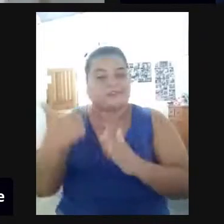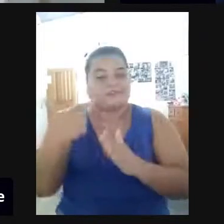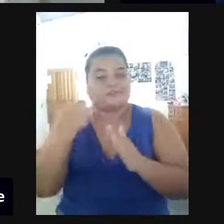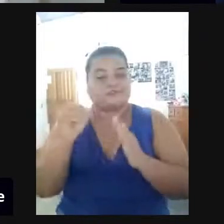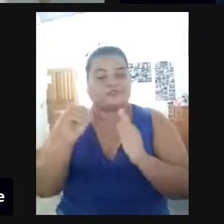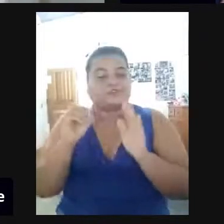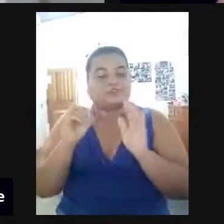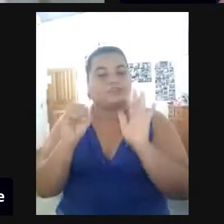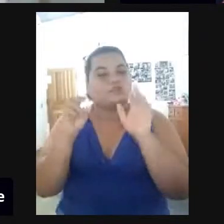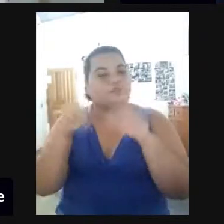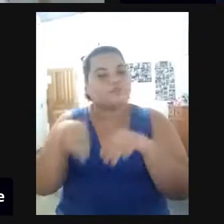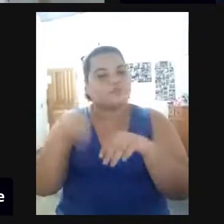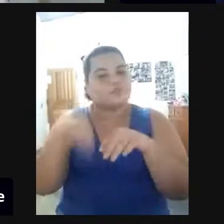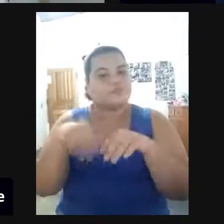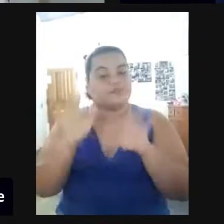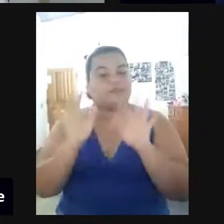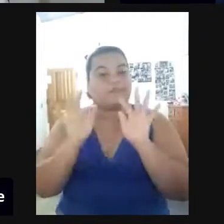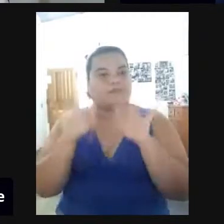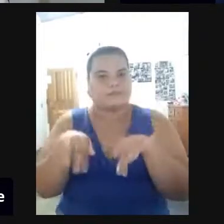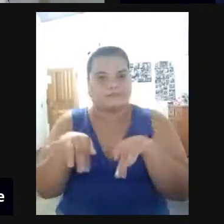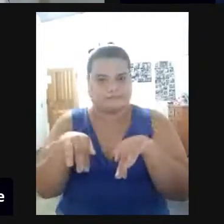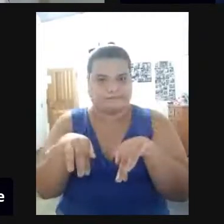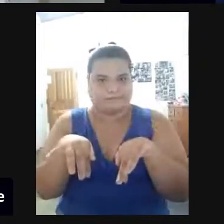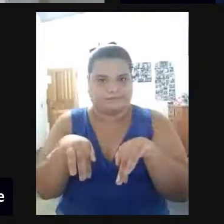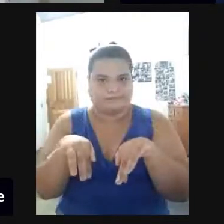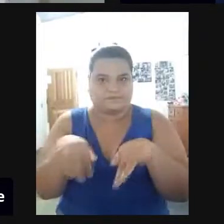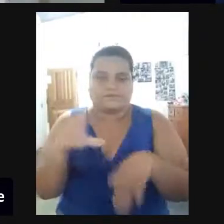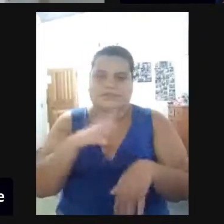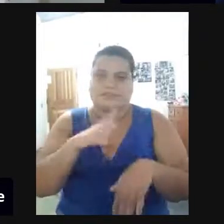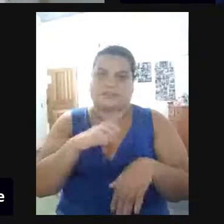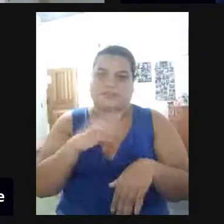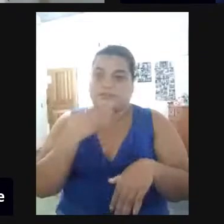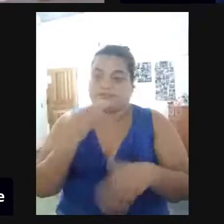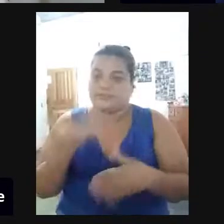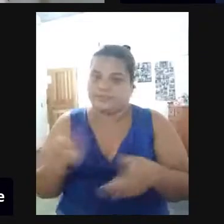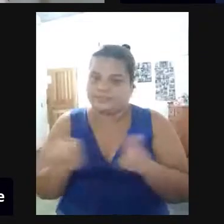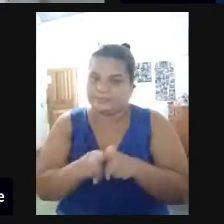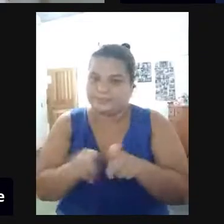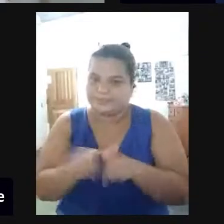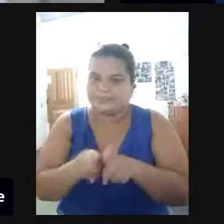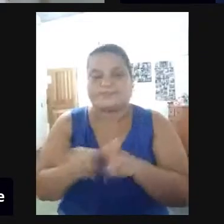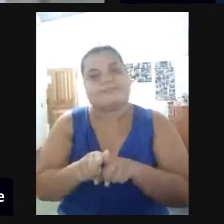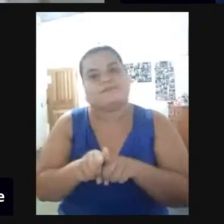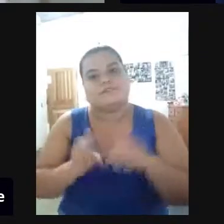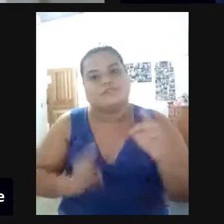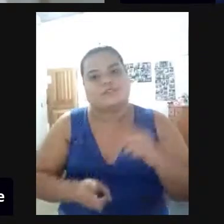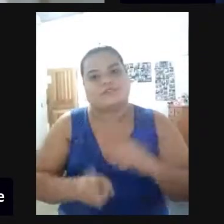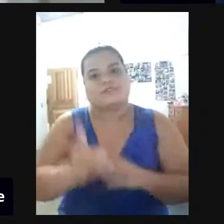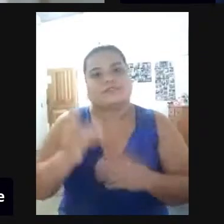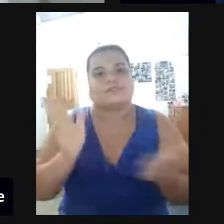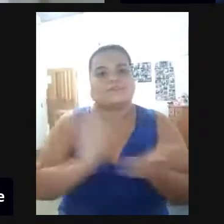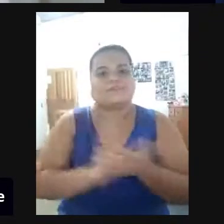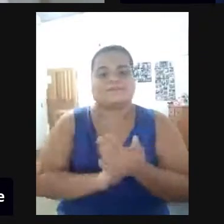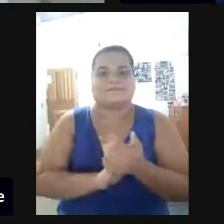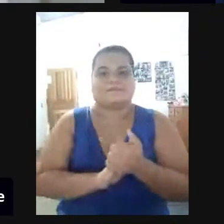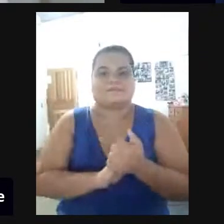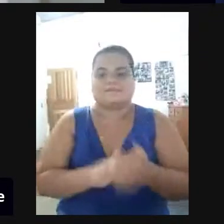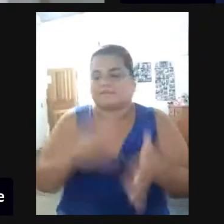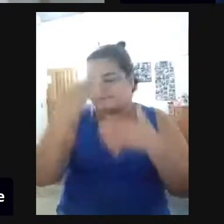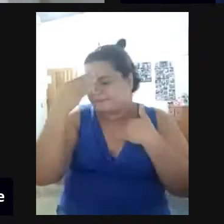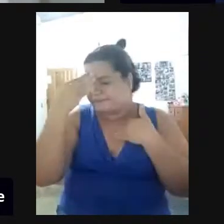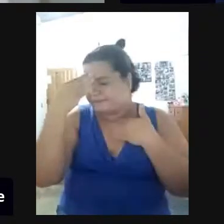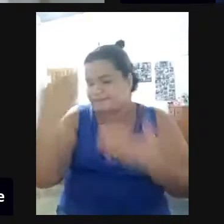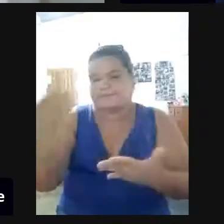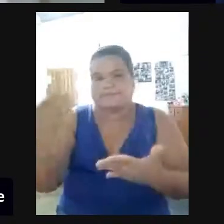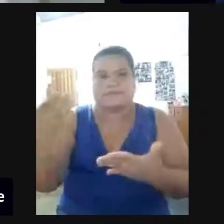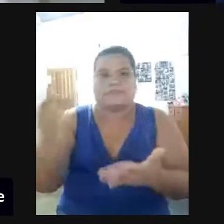encerramento, e a gente vai ter ainda algumas surpresas aqui até o final. Então, Joana, mais uma vez, muito, muito obrigada, viu, por